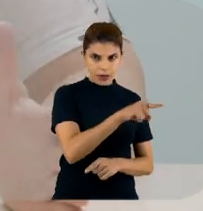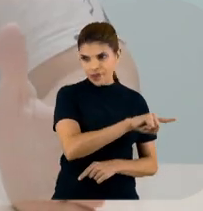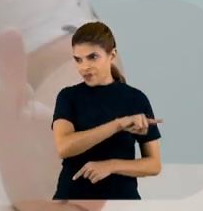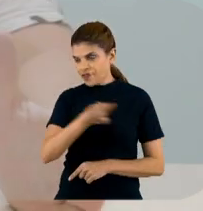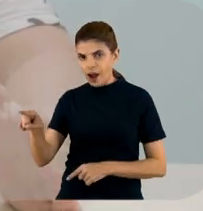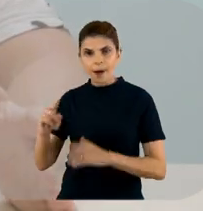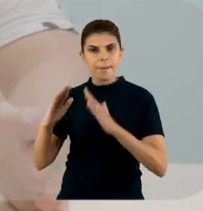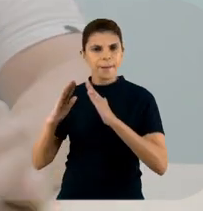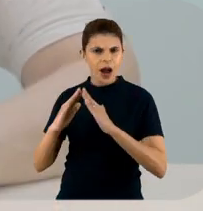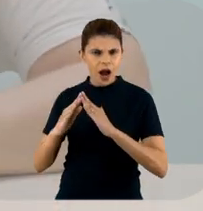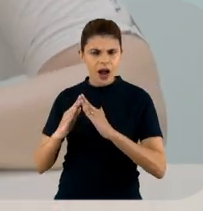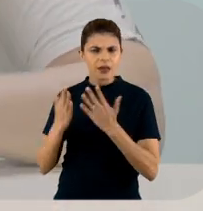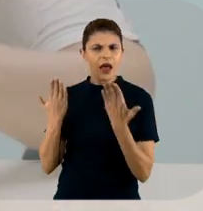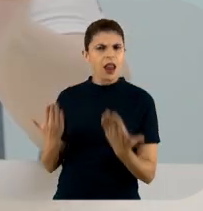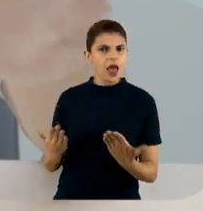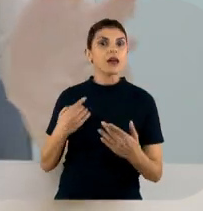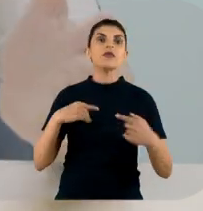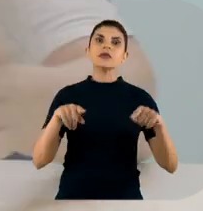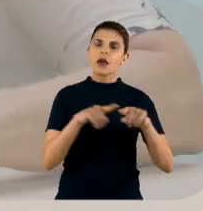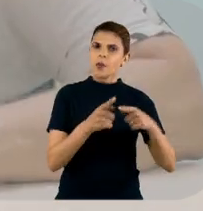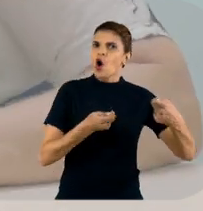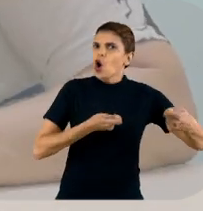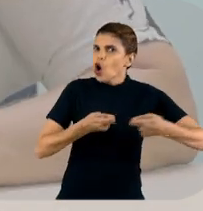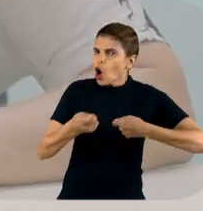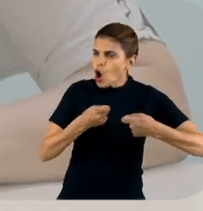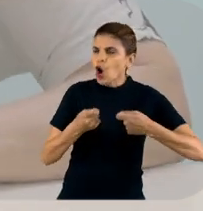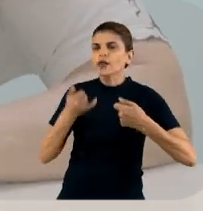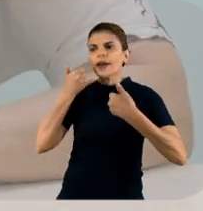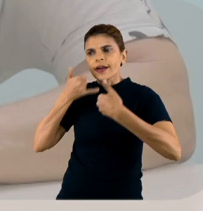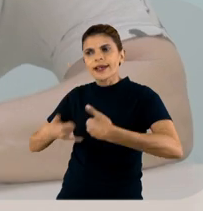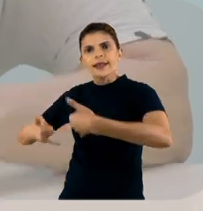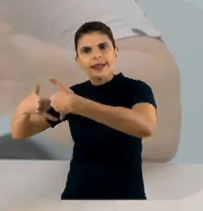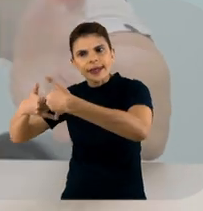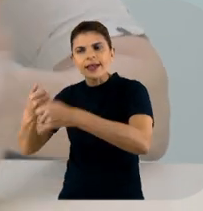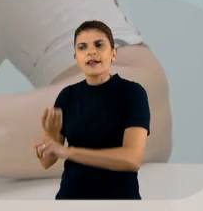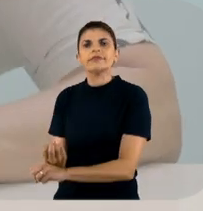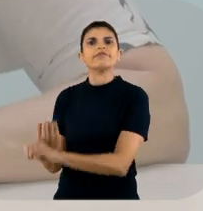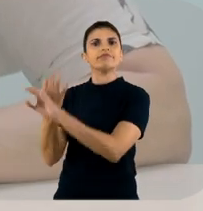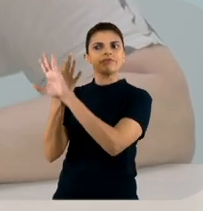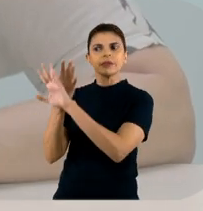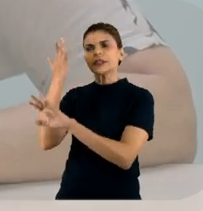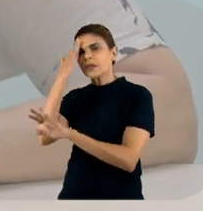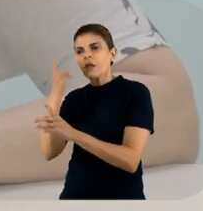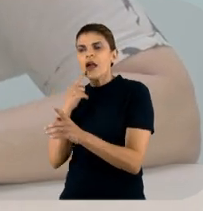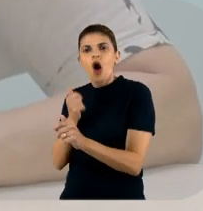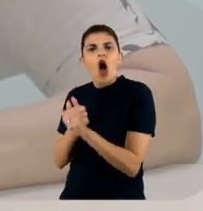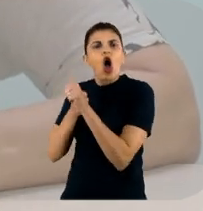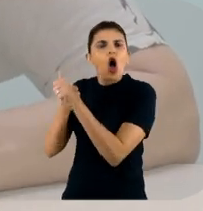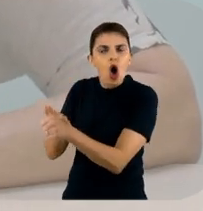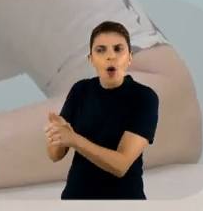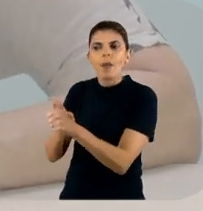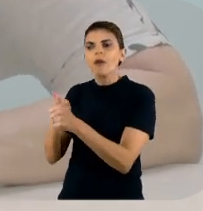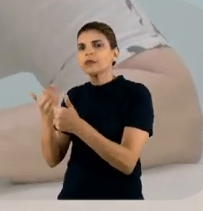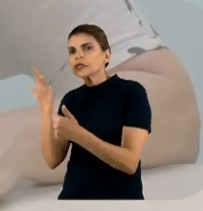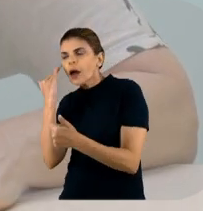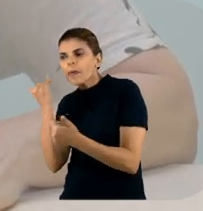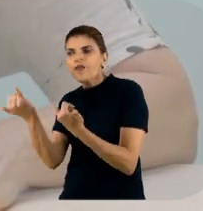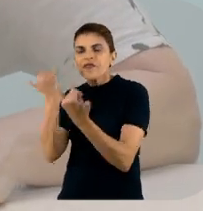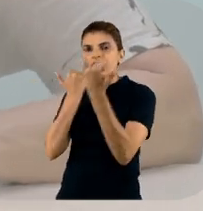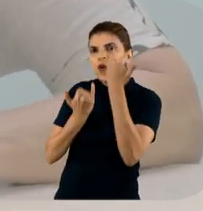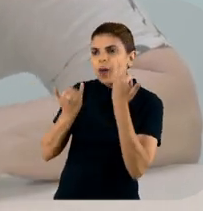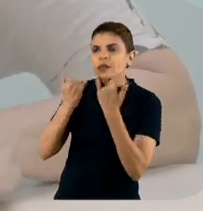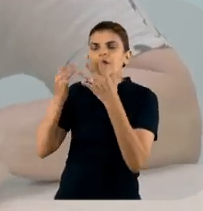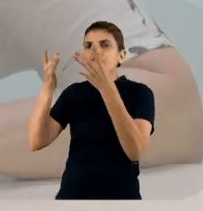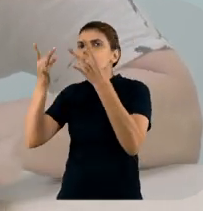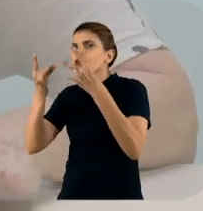porque considerou um caso leve você também tem que ter uma forma de contactar essa pessoa para ter um acompanhamento Ou pelo menos uma instrução muito